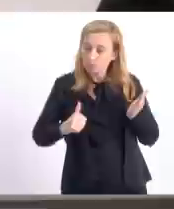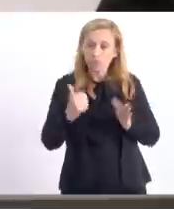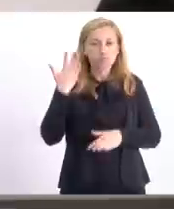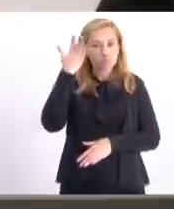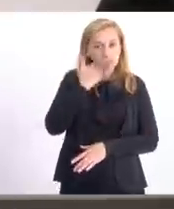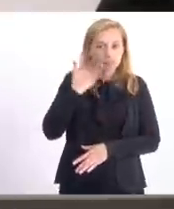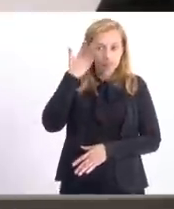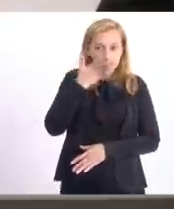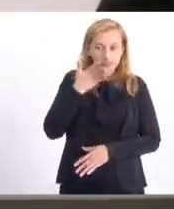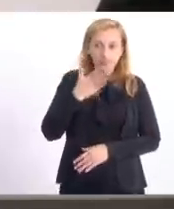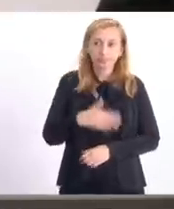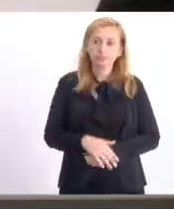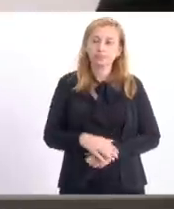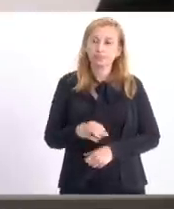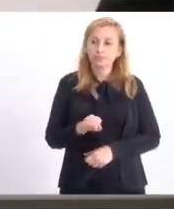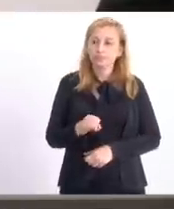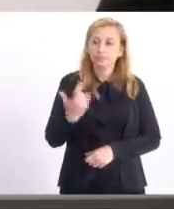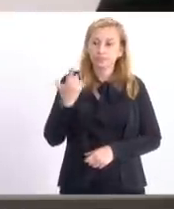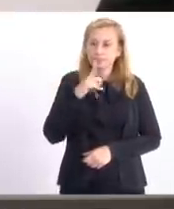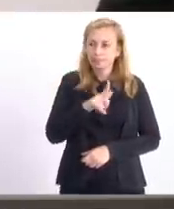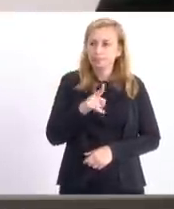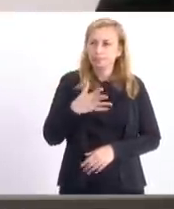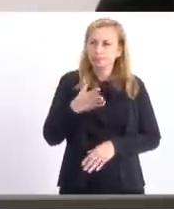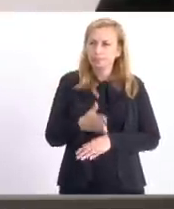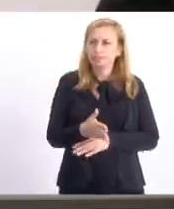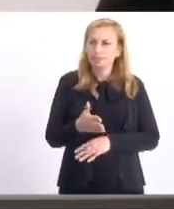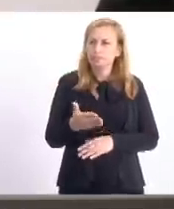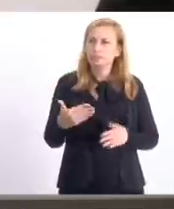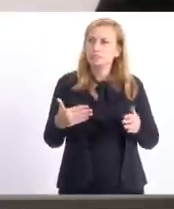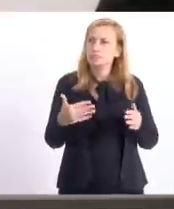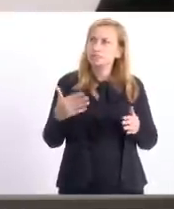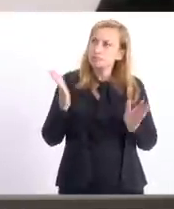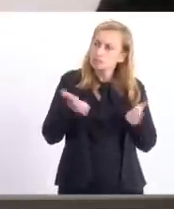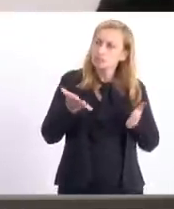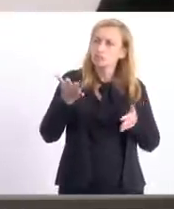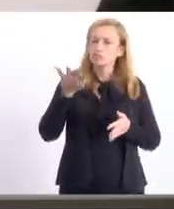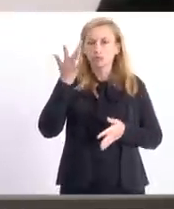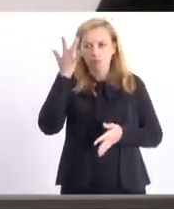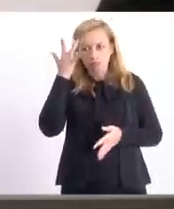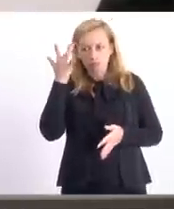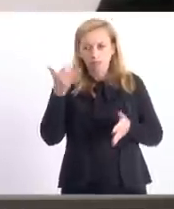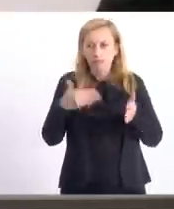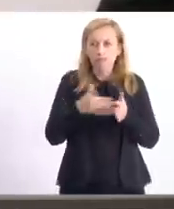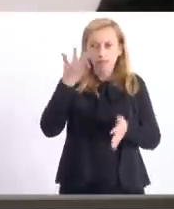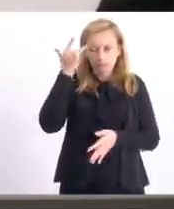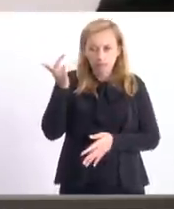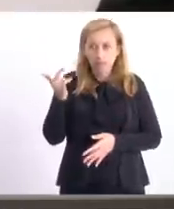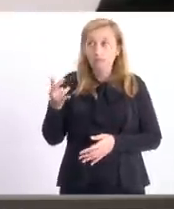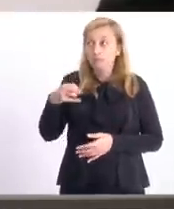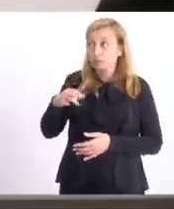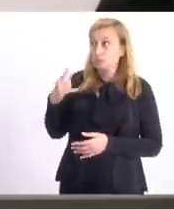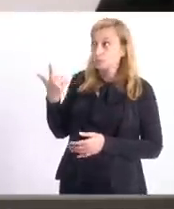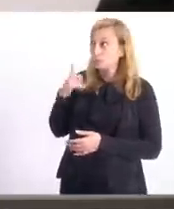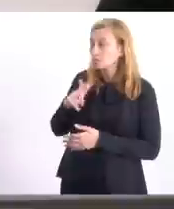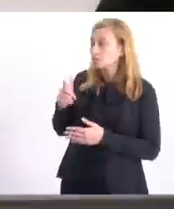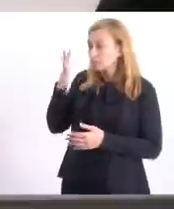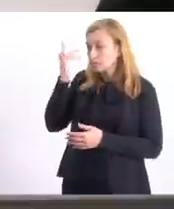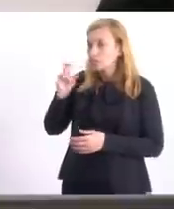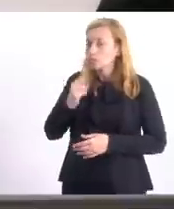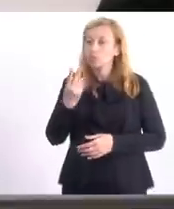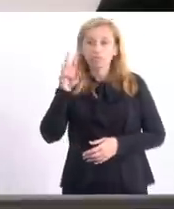mensagem. Se a gente conseguir chegar de hoje para amanhã, um bom termo, a gente põe amanhã ainda, senão